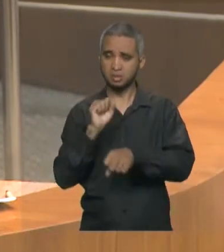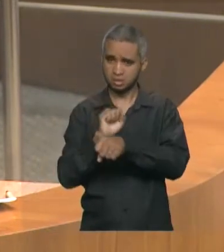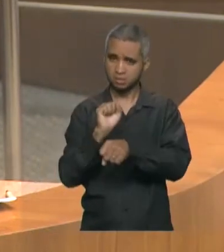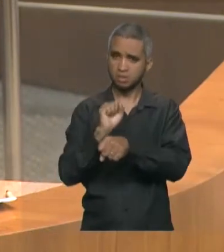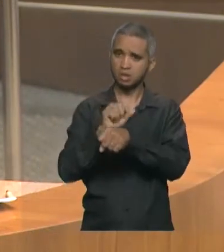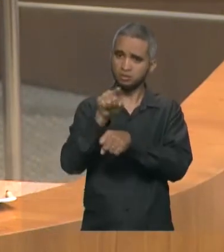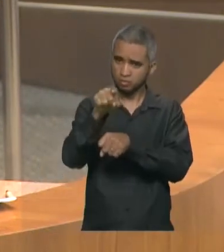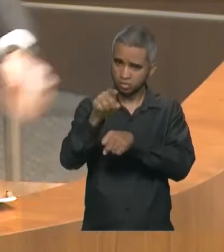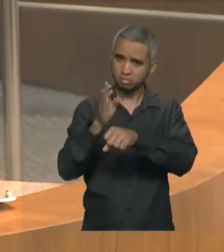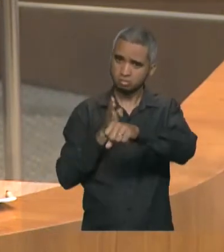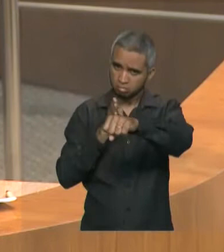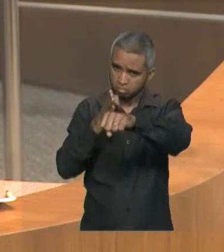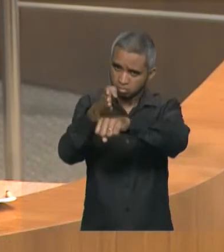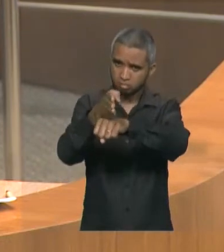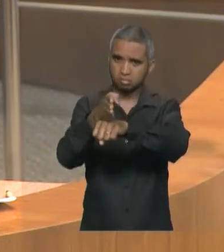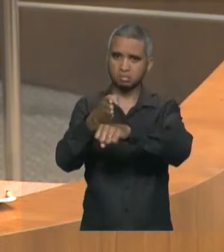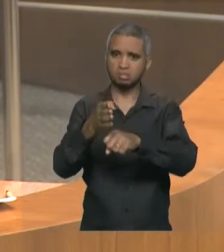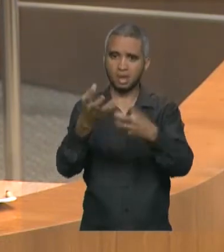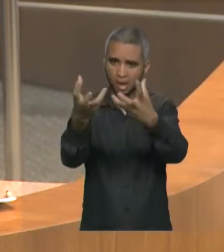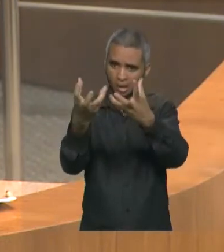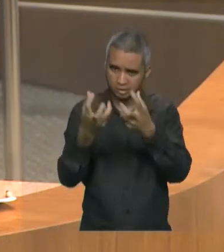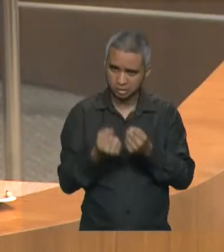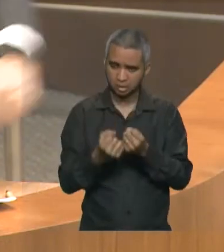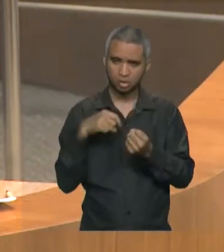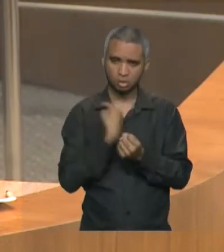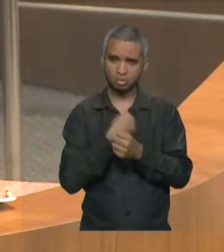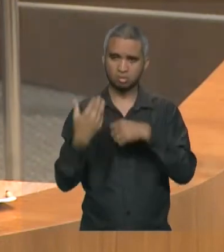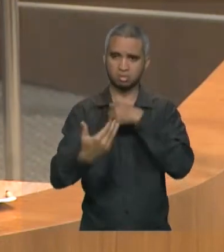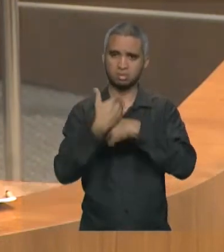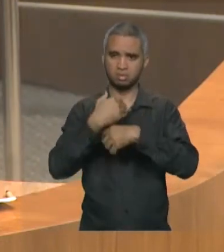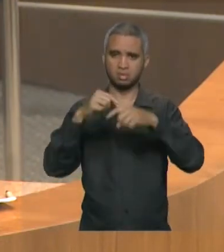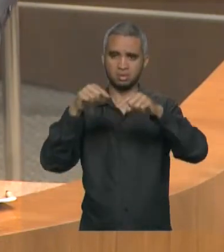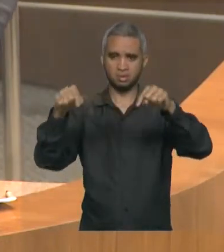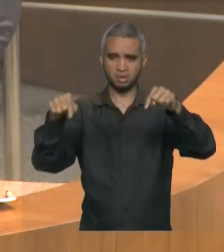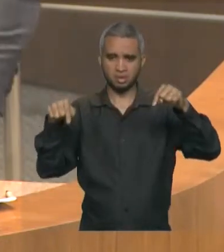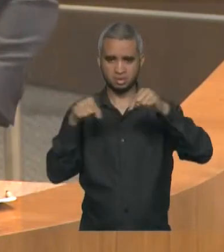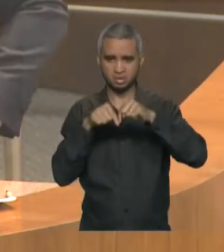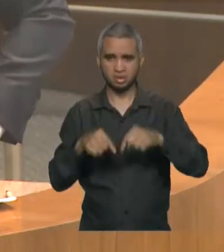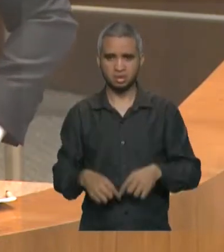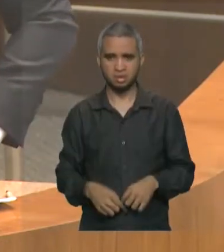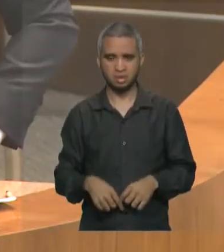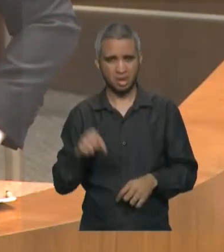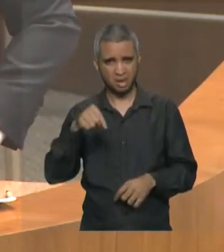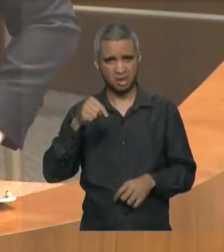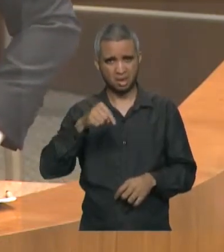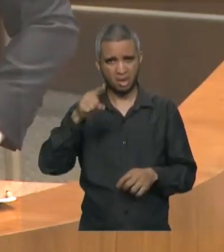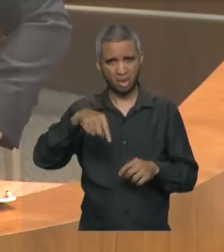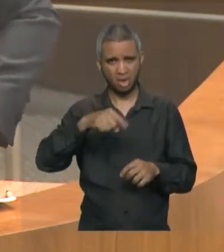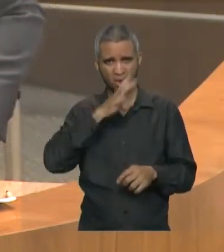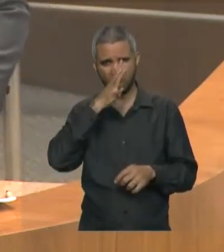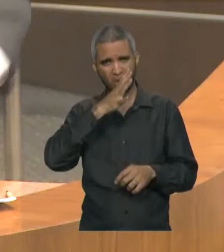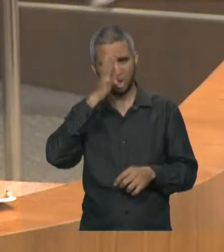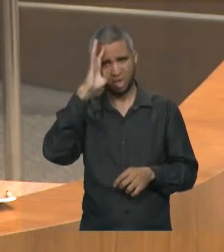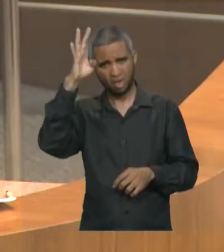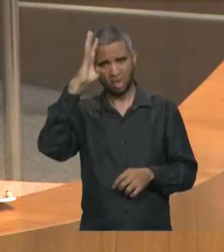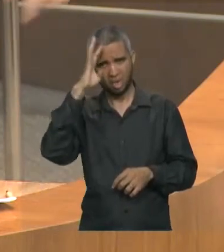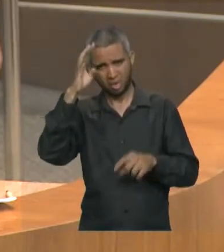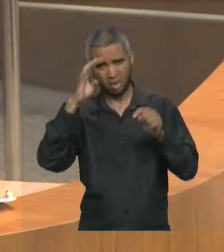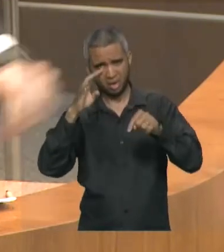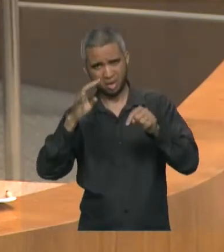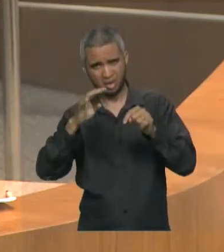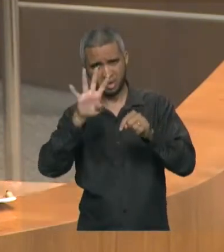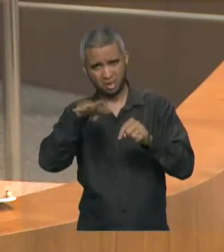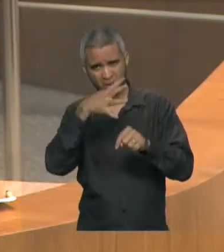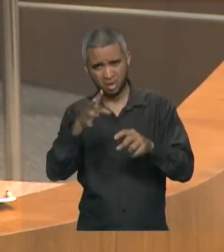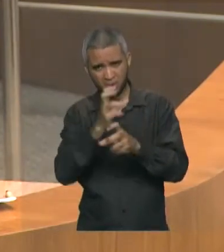nós vamos cobrar do governo do Estado o que está sendo aprovado hoje aqui. Ou isso aqui é uma peça de ficção que nós vamos aprovar? Ou o que nós vamos